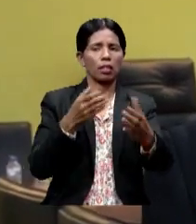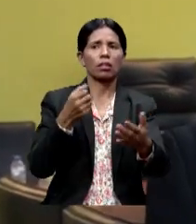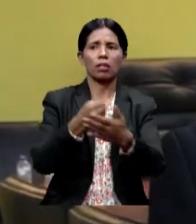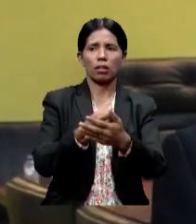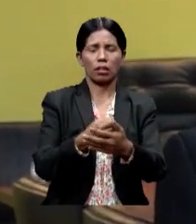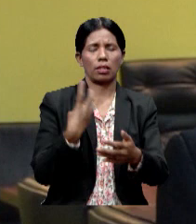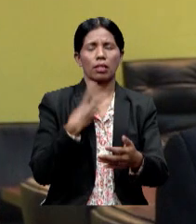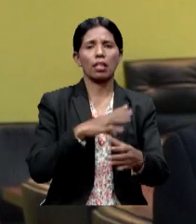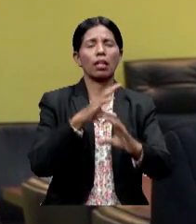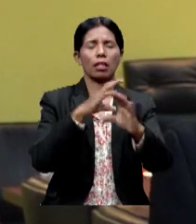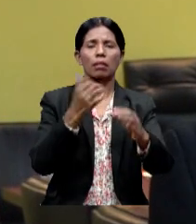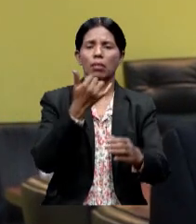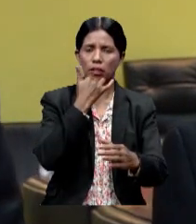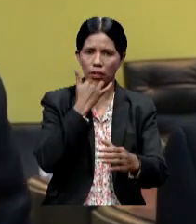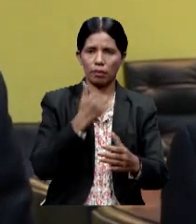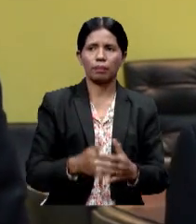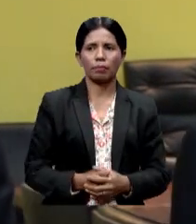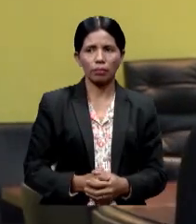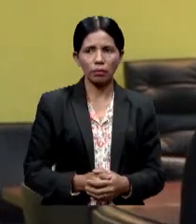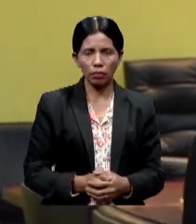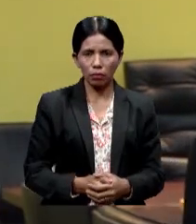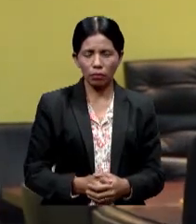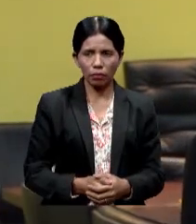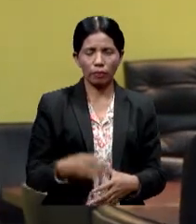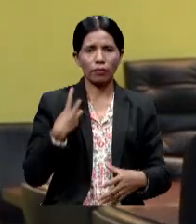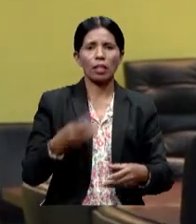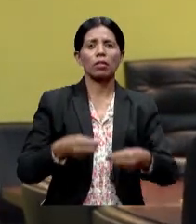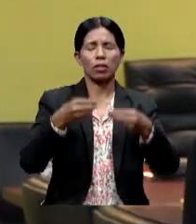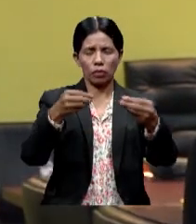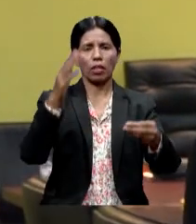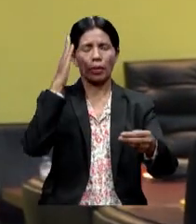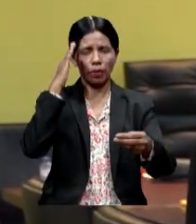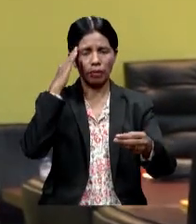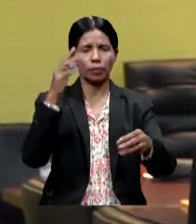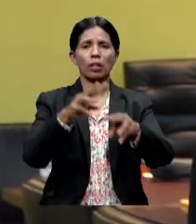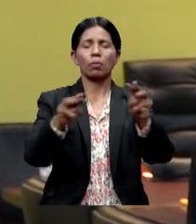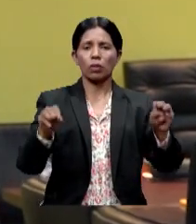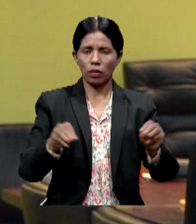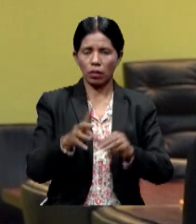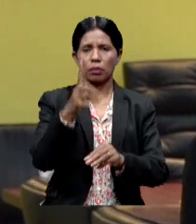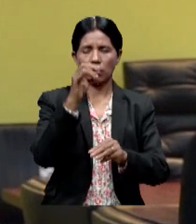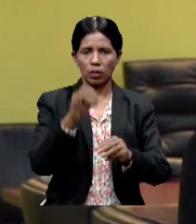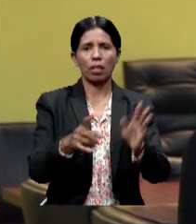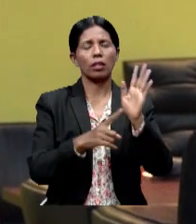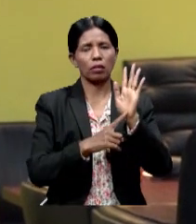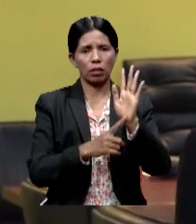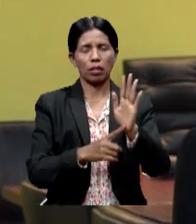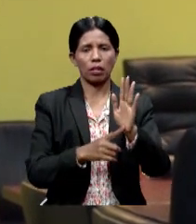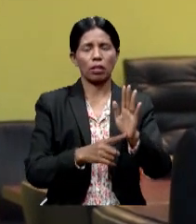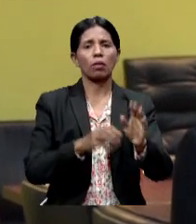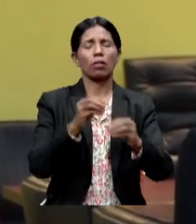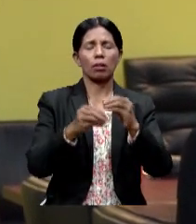kareta maksala. Trotuar la fang. A mi fo hanoi ngona, i municipi dili fo aviso ana, kata trotuar